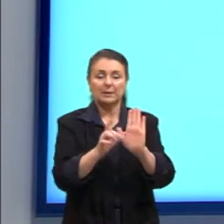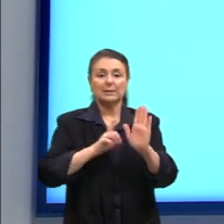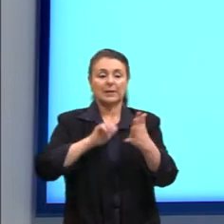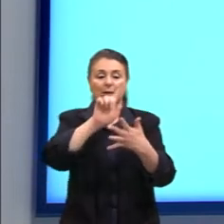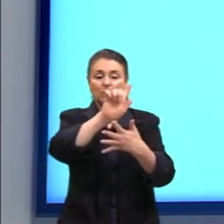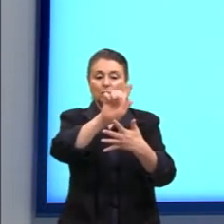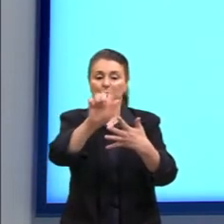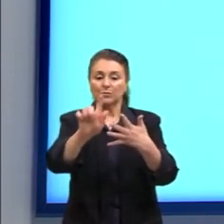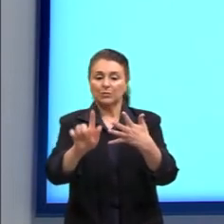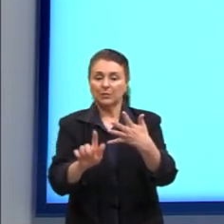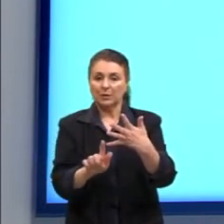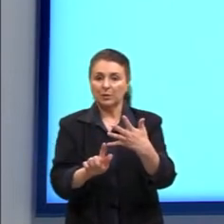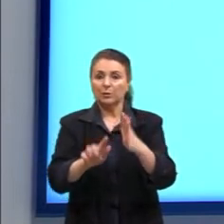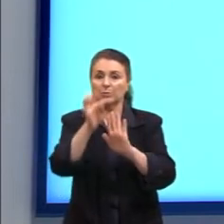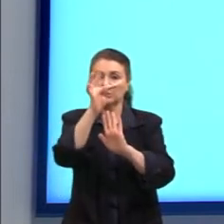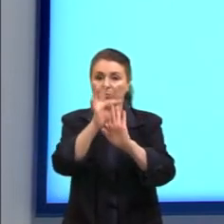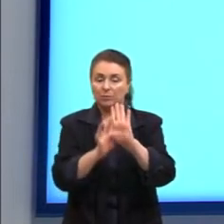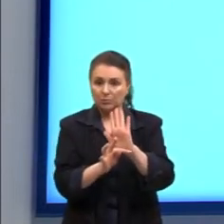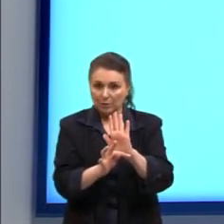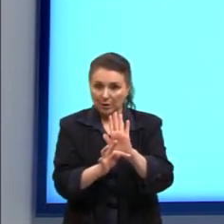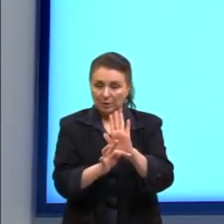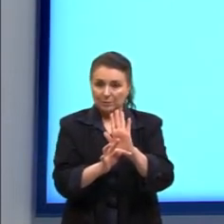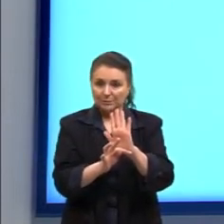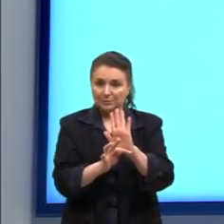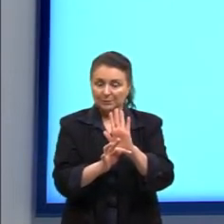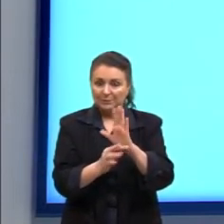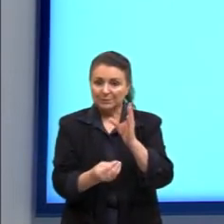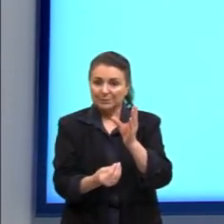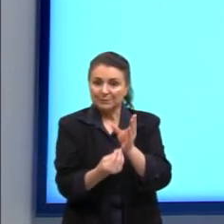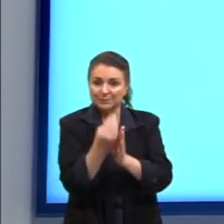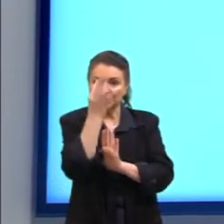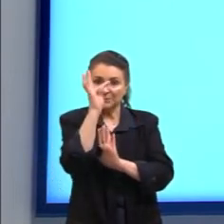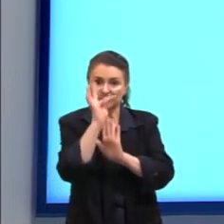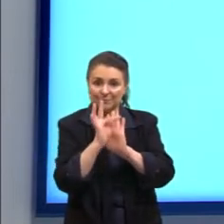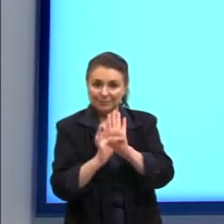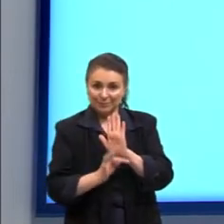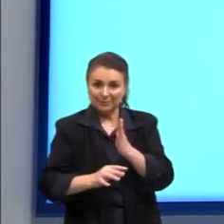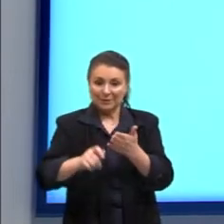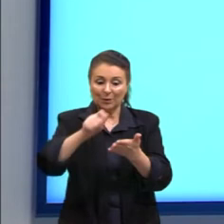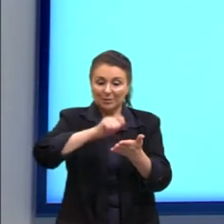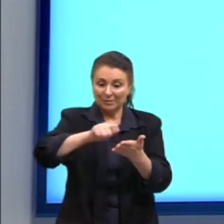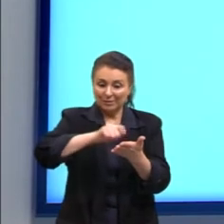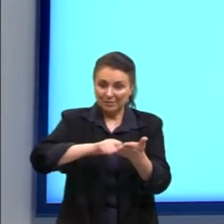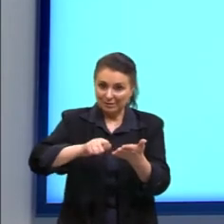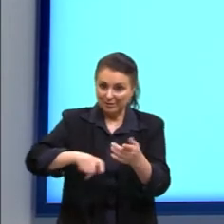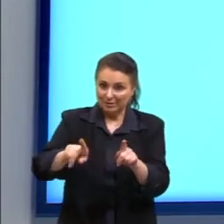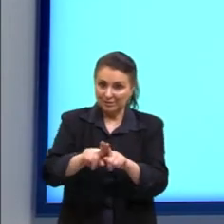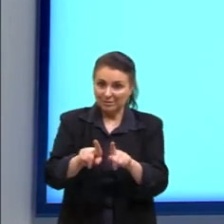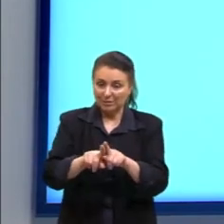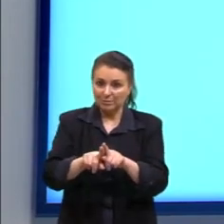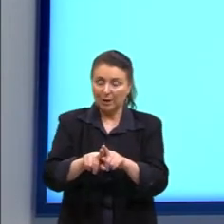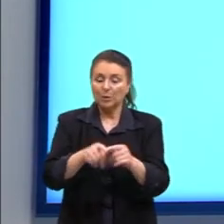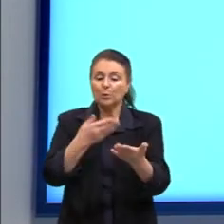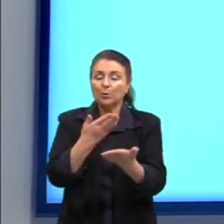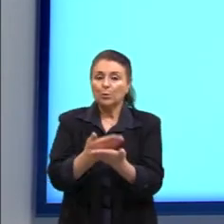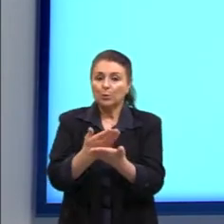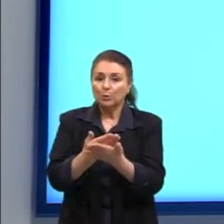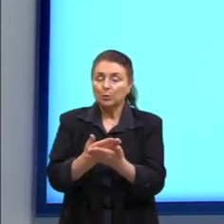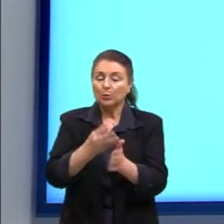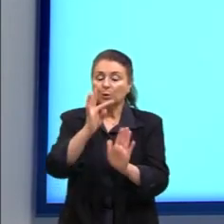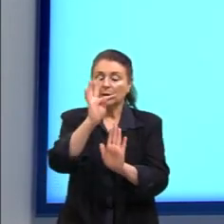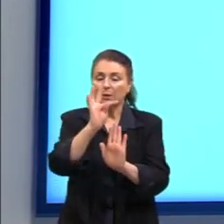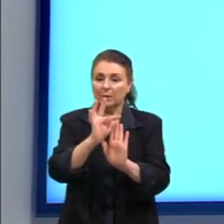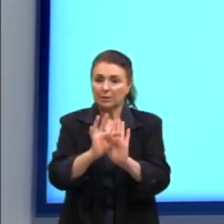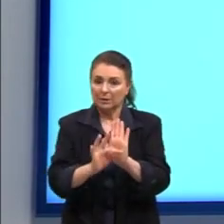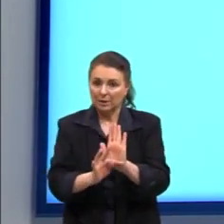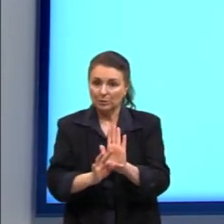gêneros textuais, pela composição textual e pela produção escrita, tá? O estudo do texto aí